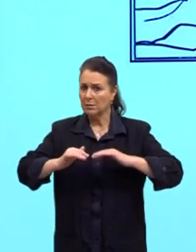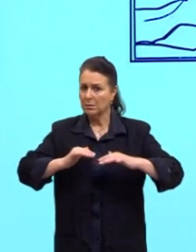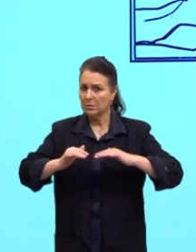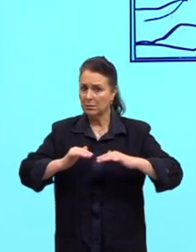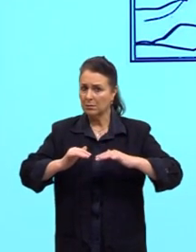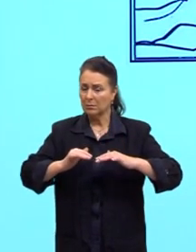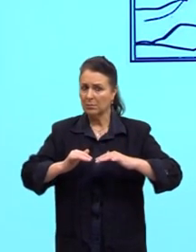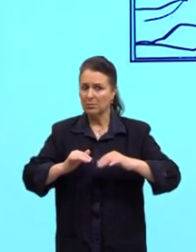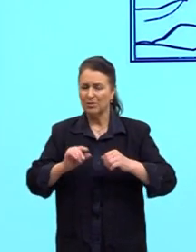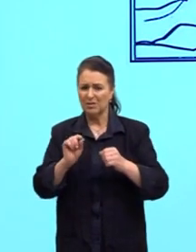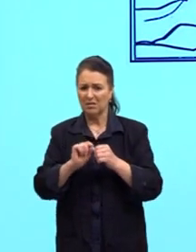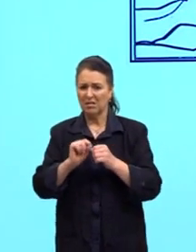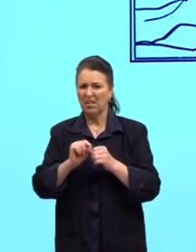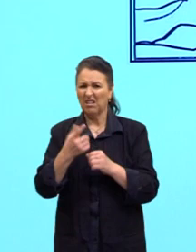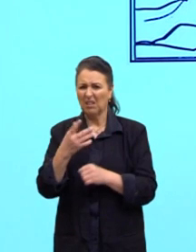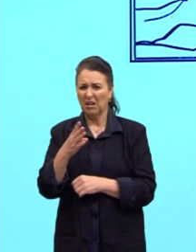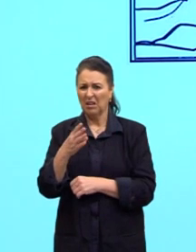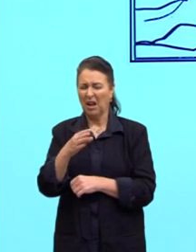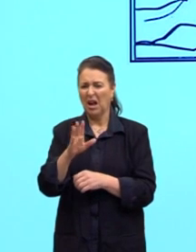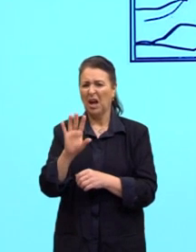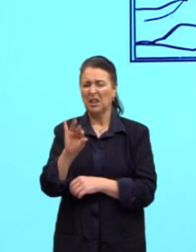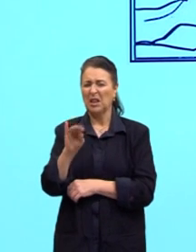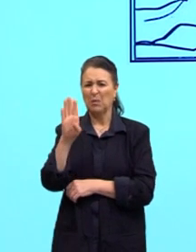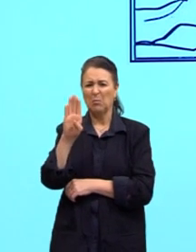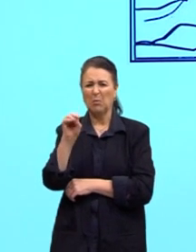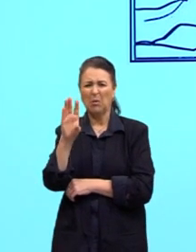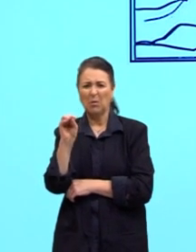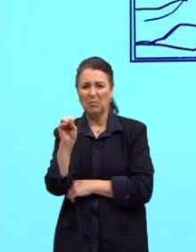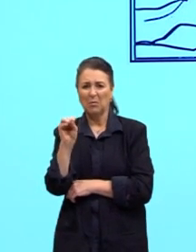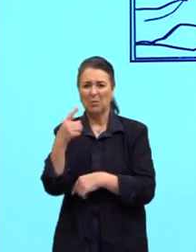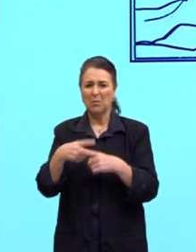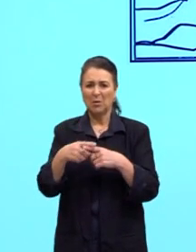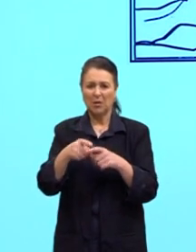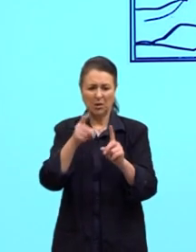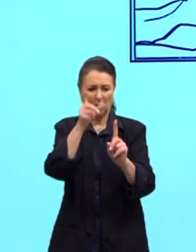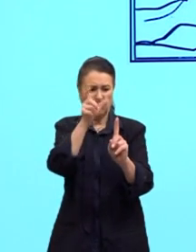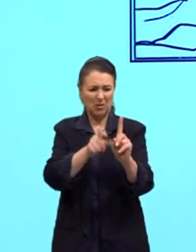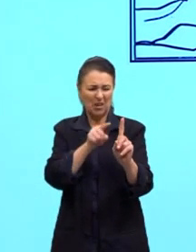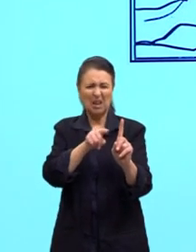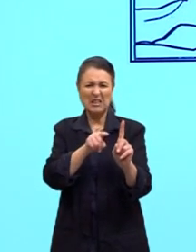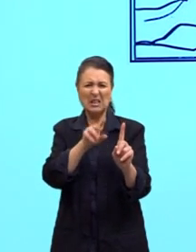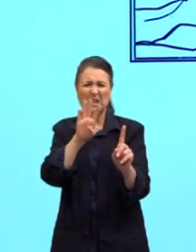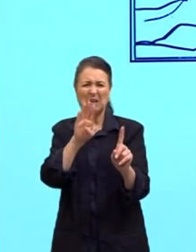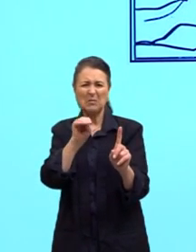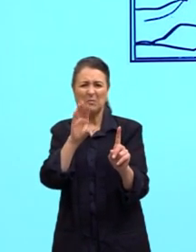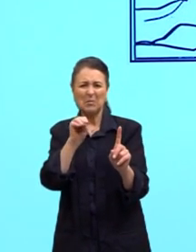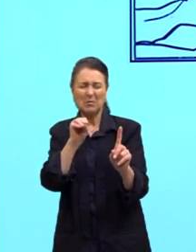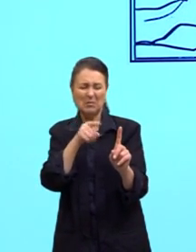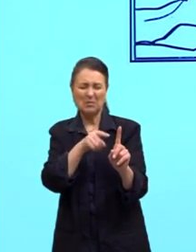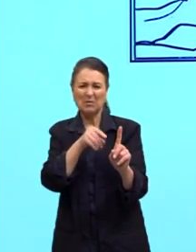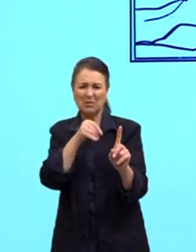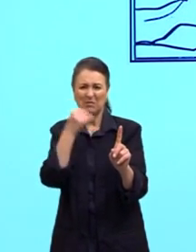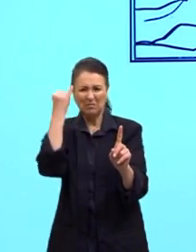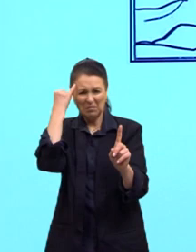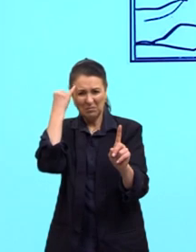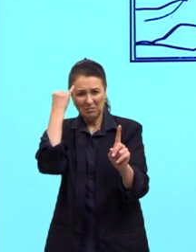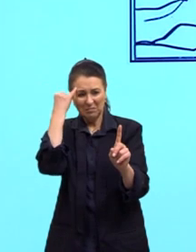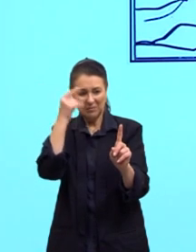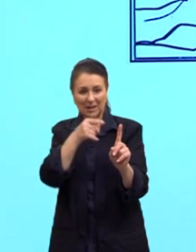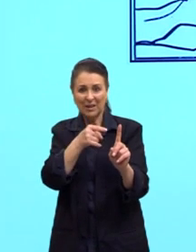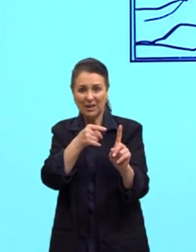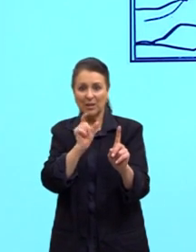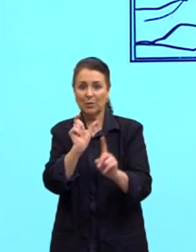de bobo porque o Pateta ele é um personagem bobalhão então ao se fazer de bobo ele coloca essa